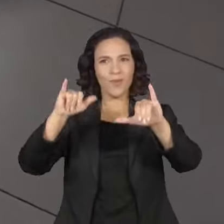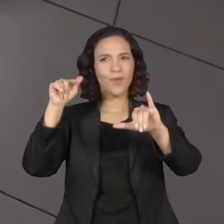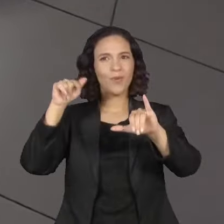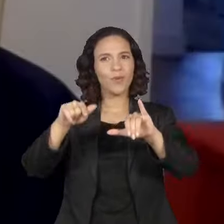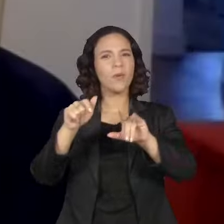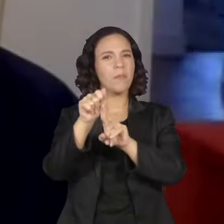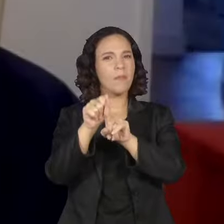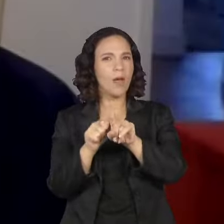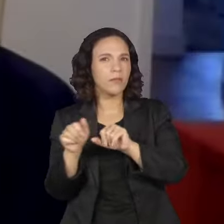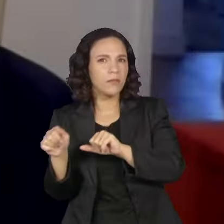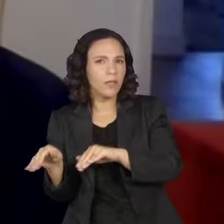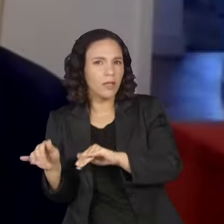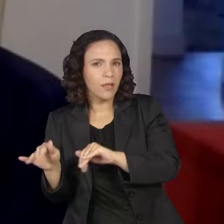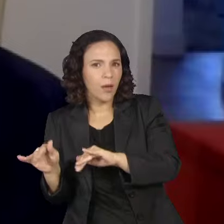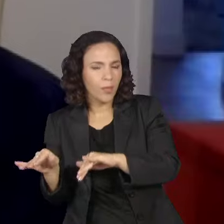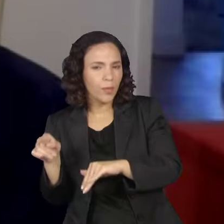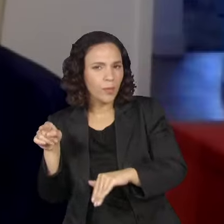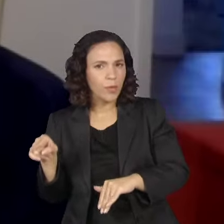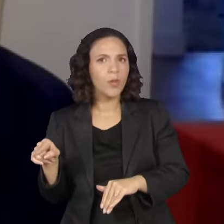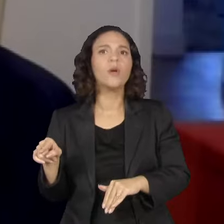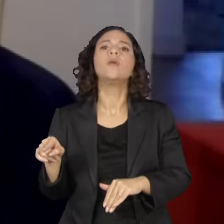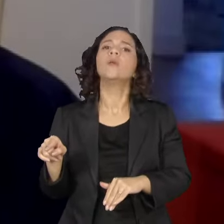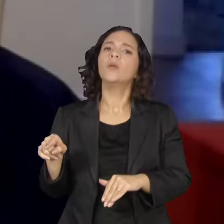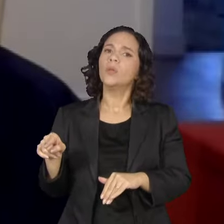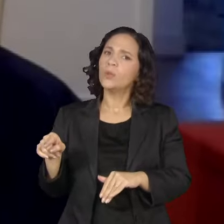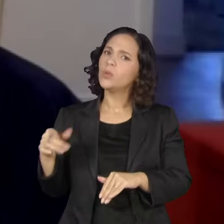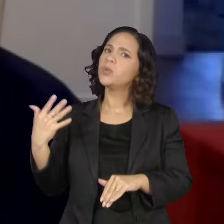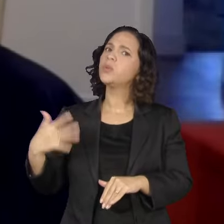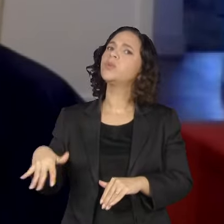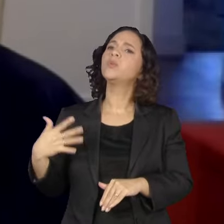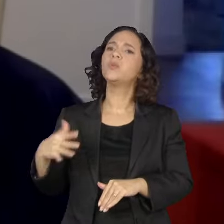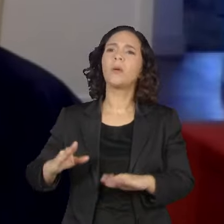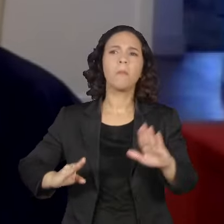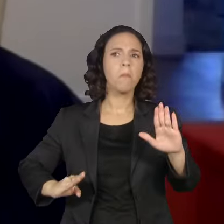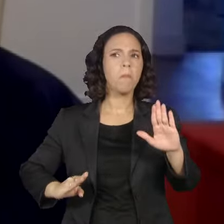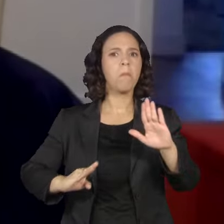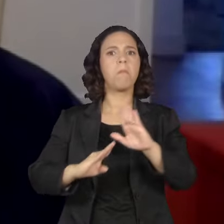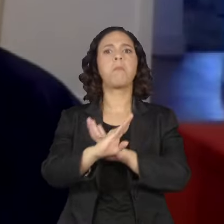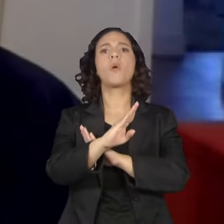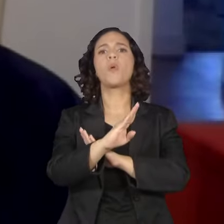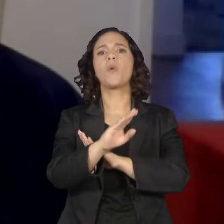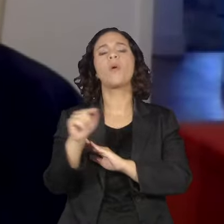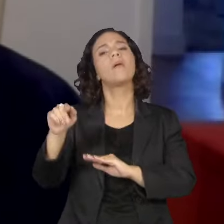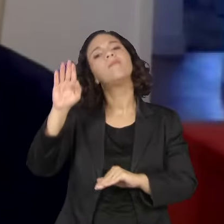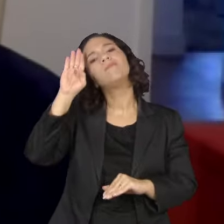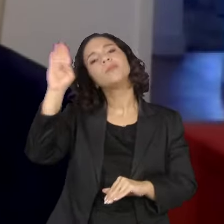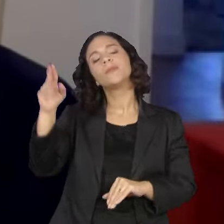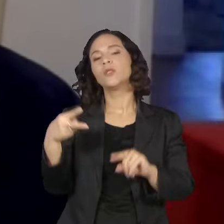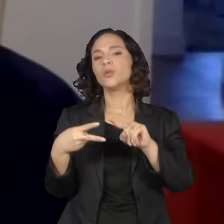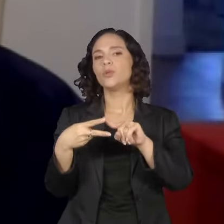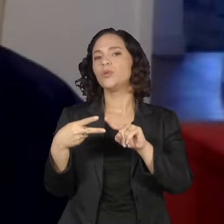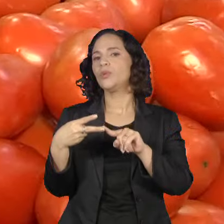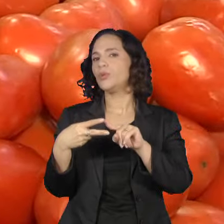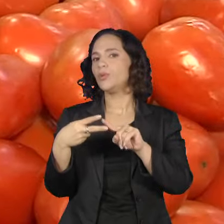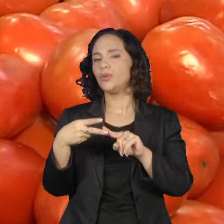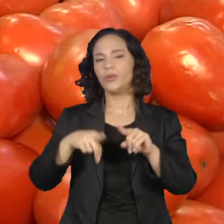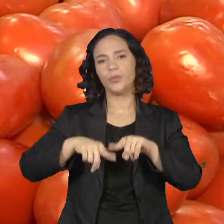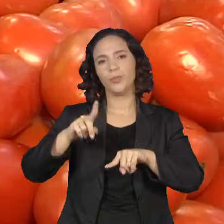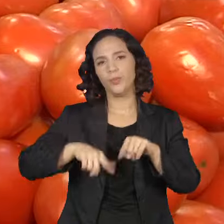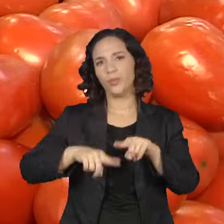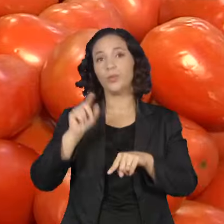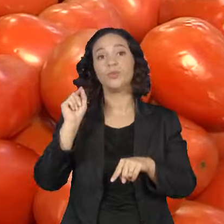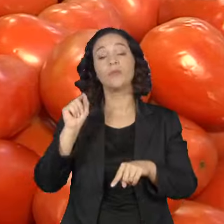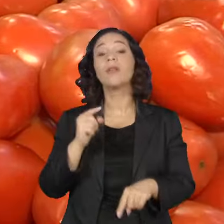de setembro, foi de fato pressionada sobretudo por dois grandes produtos, né?